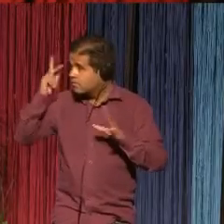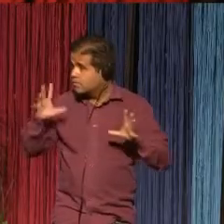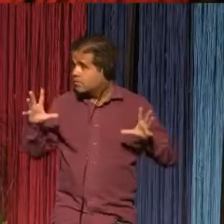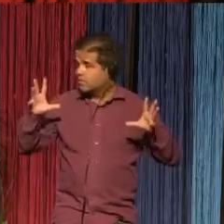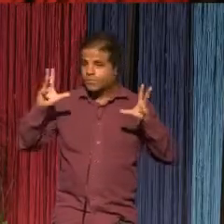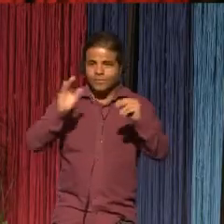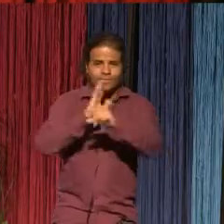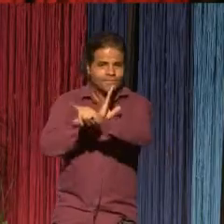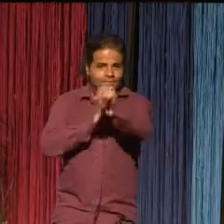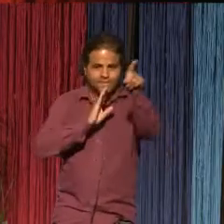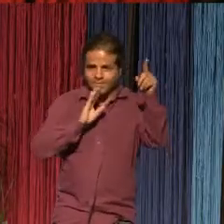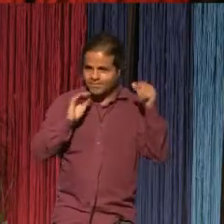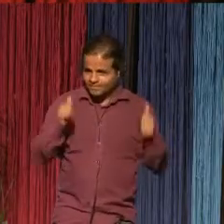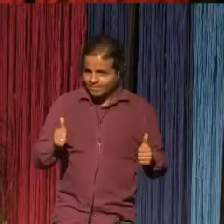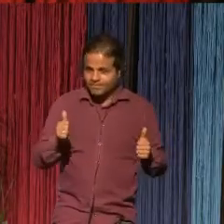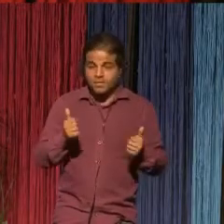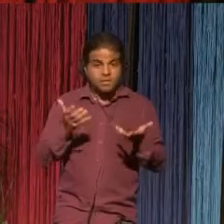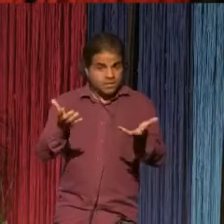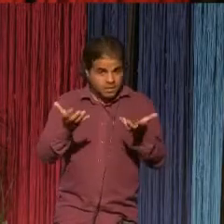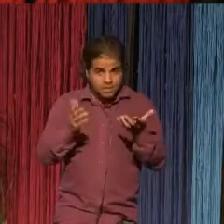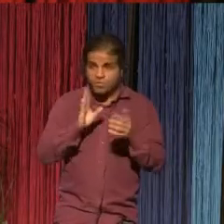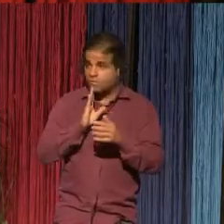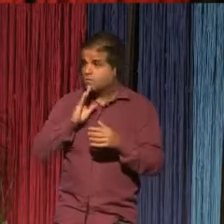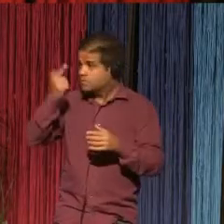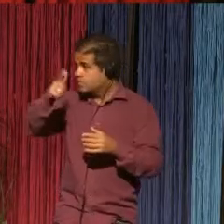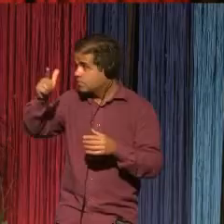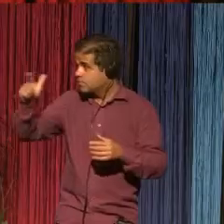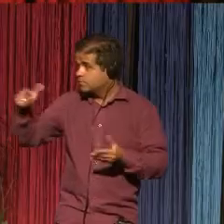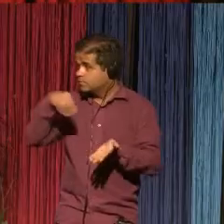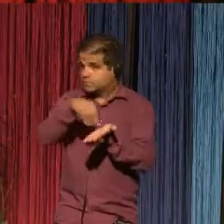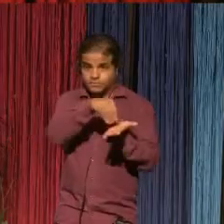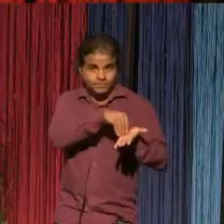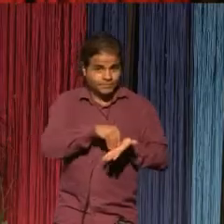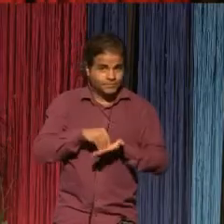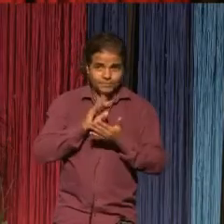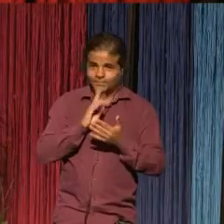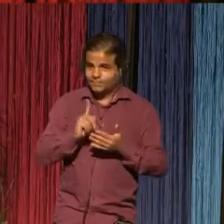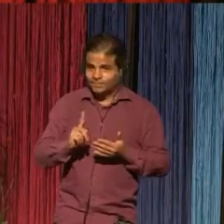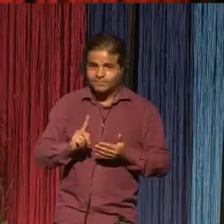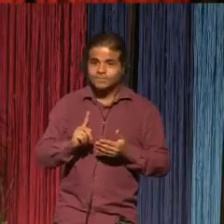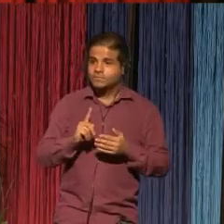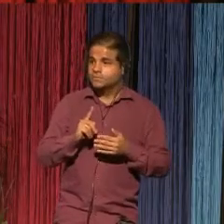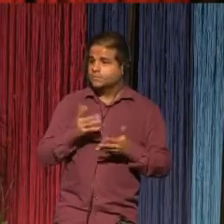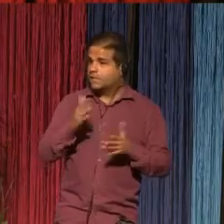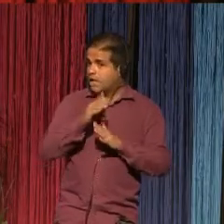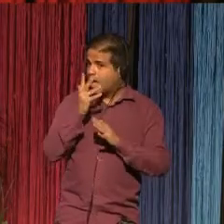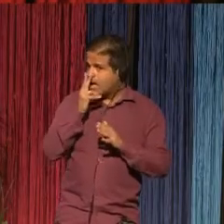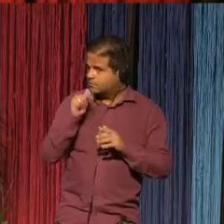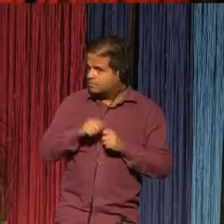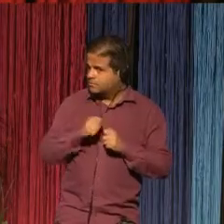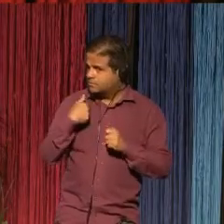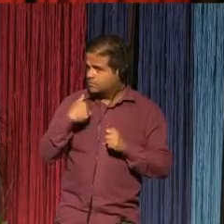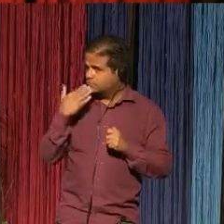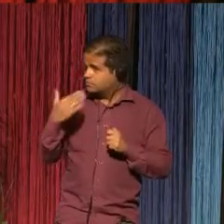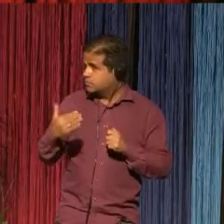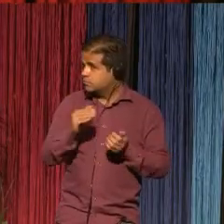também. E quero conhecer os outros que ainda não conheci. Acho que não fizeram o que eu pedi.